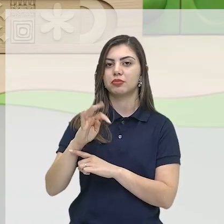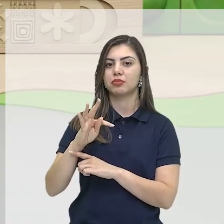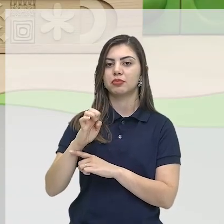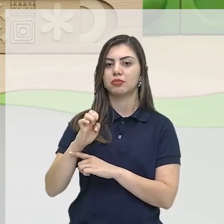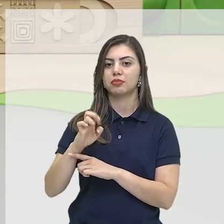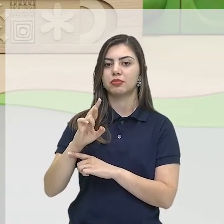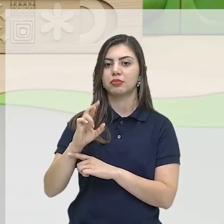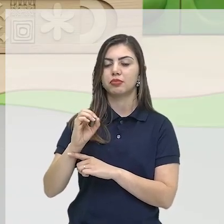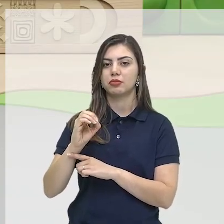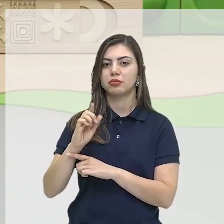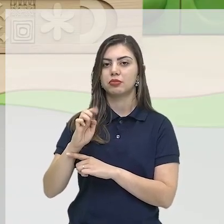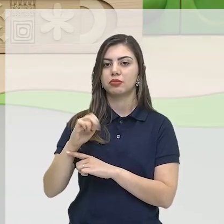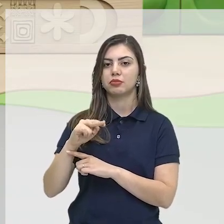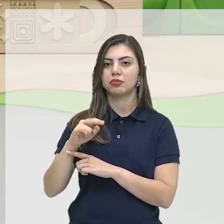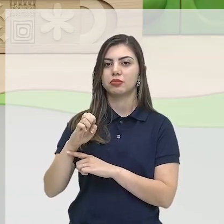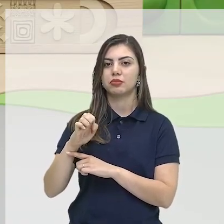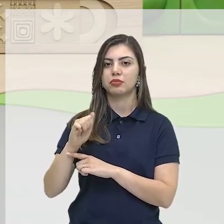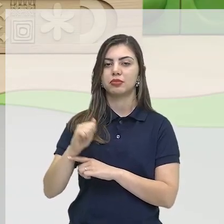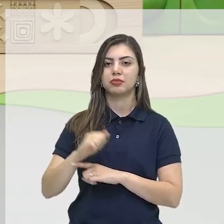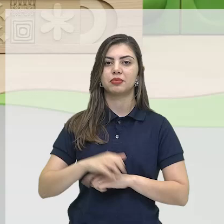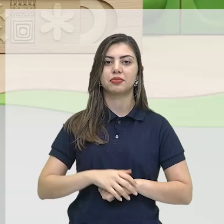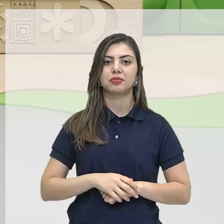Vamos lá?